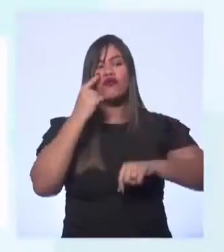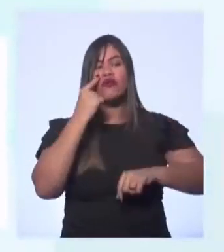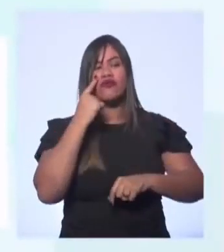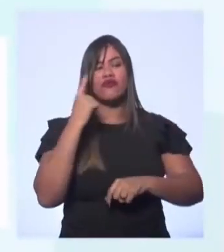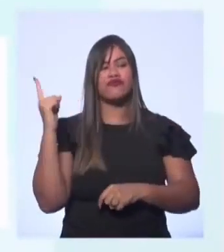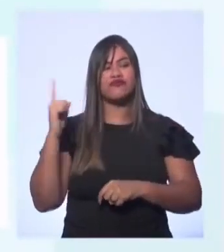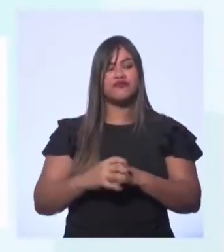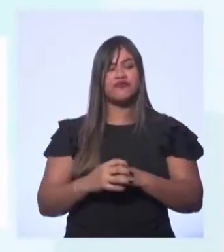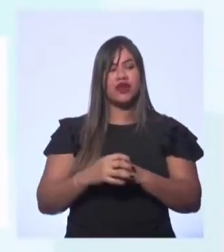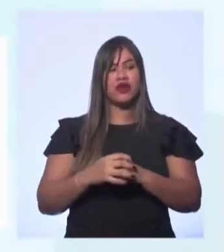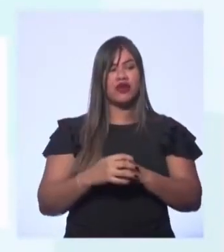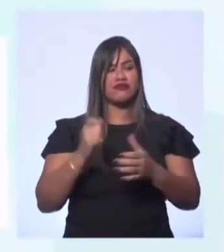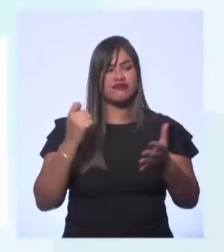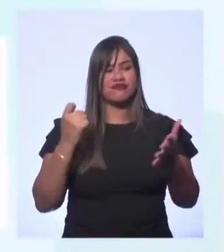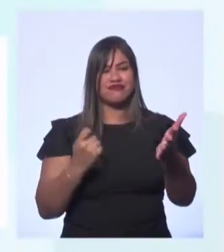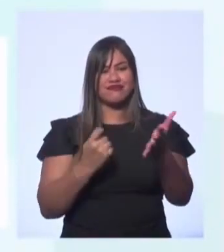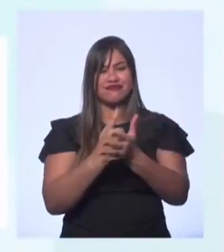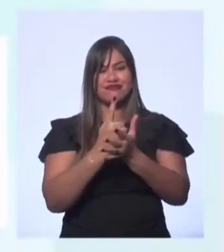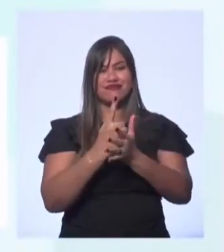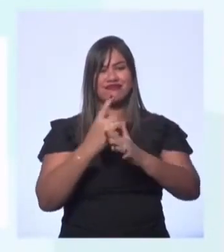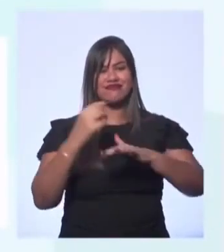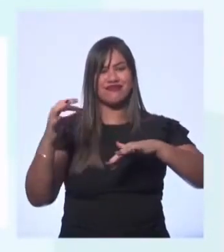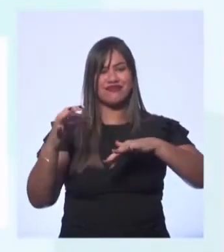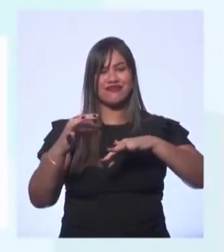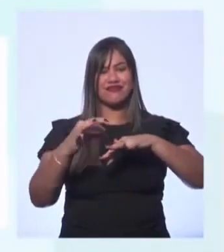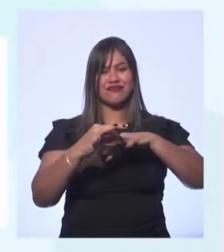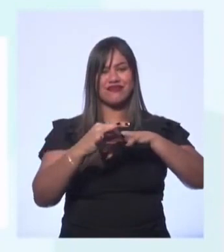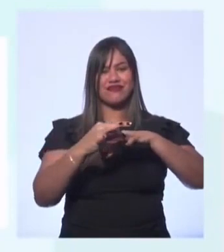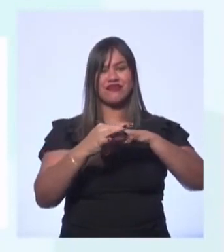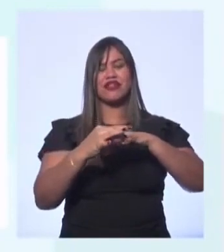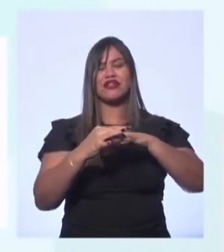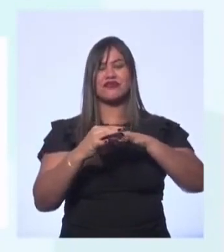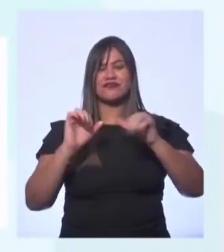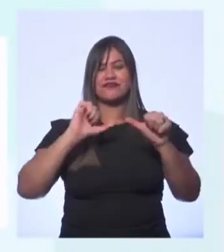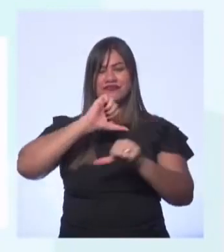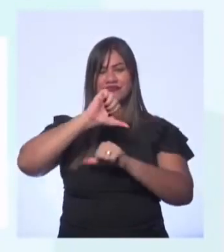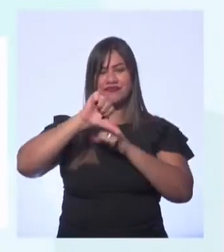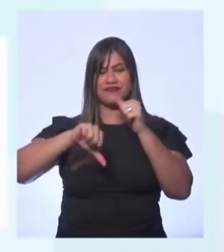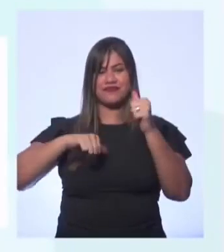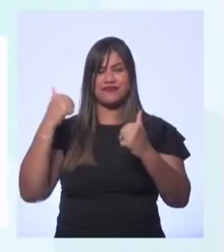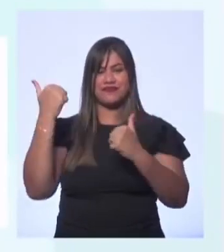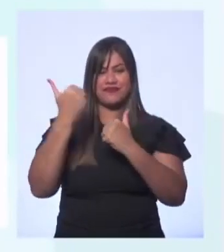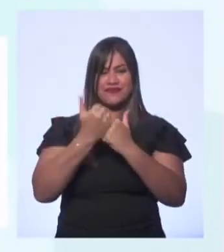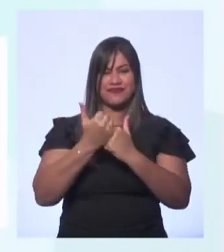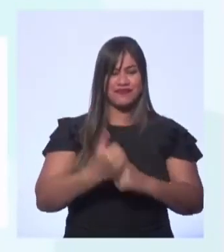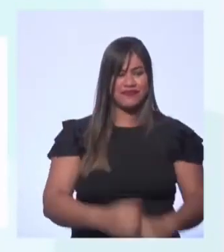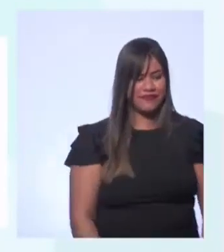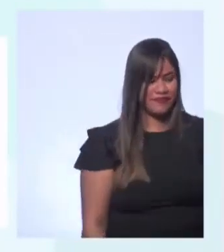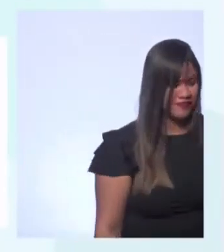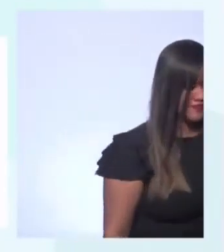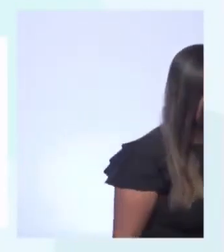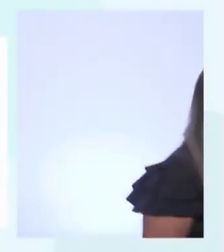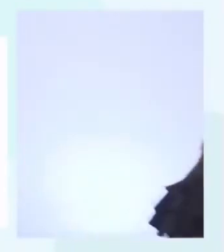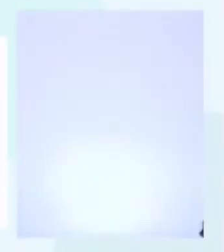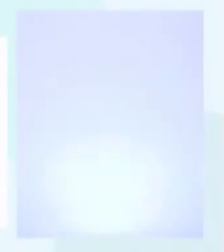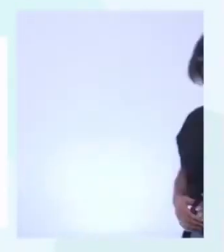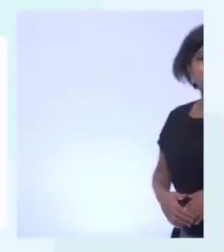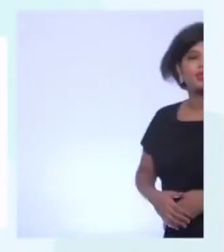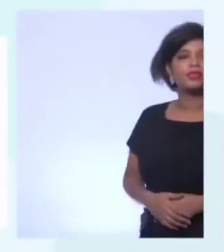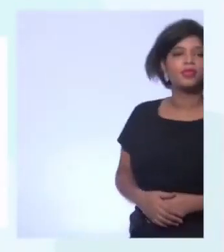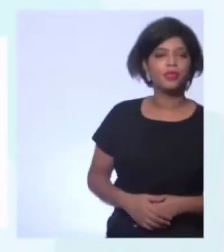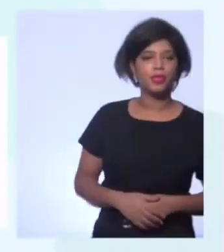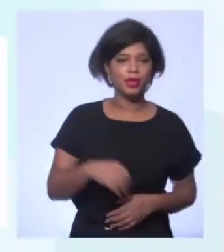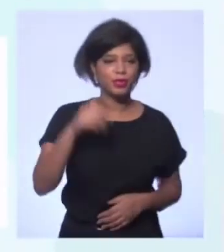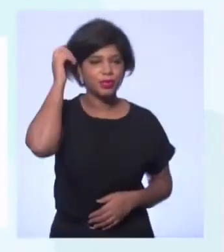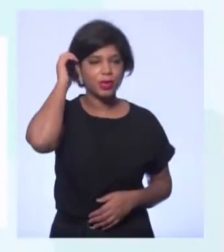1. Para comprar um anel ajustado ao seu dedo, basta dizer ao lojista o diâmetro interno do anel que